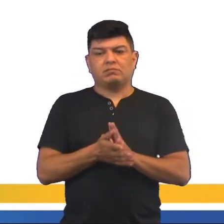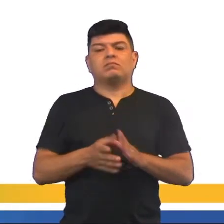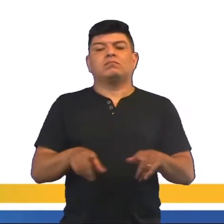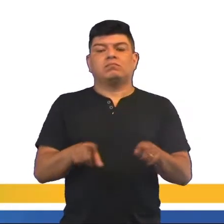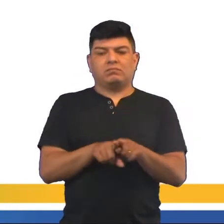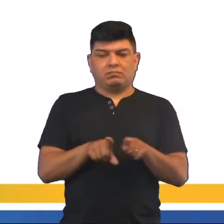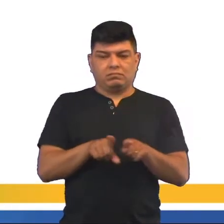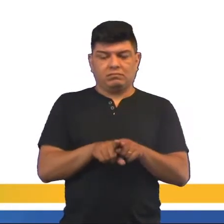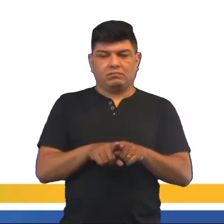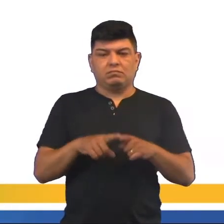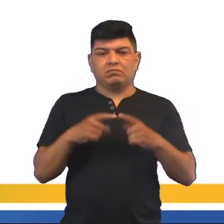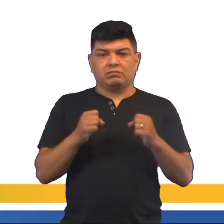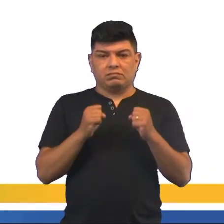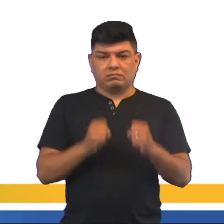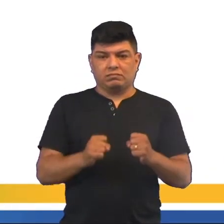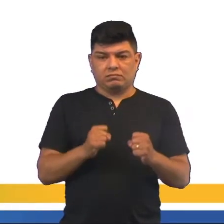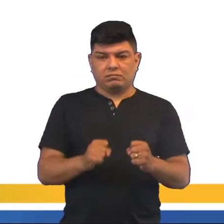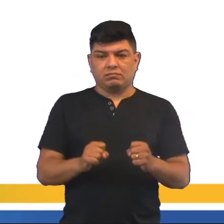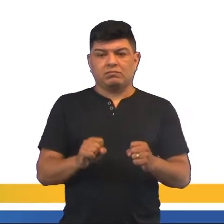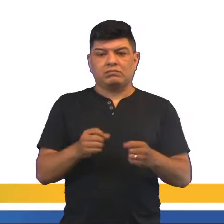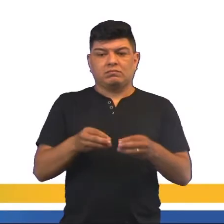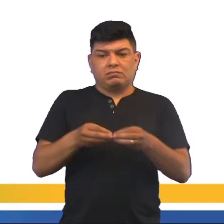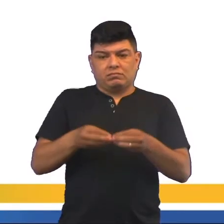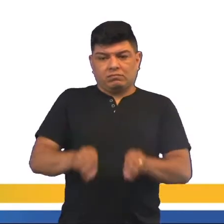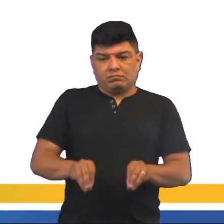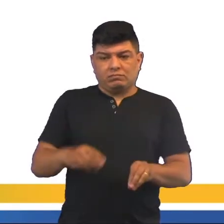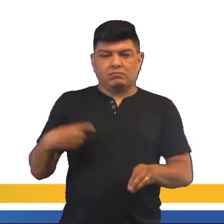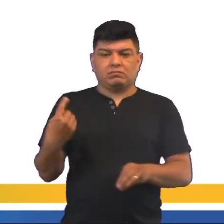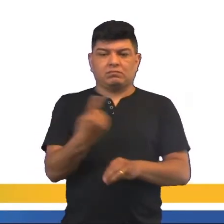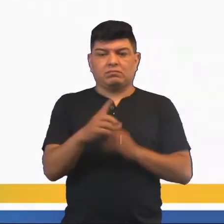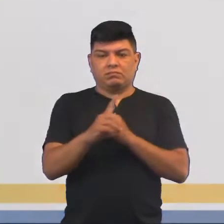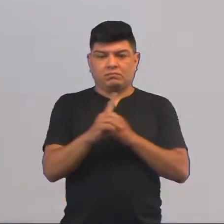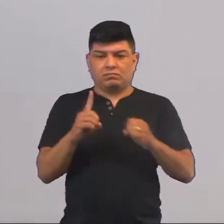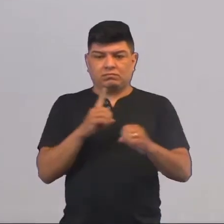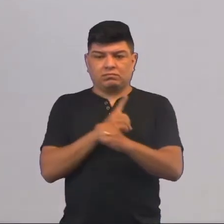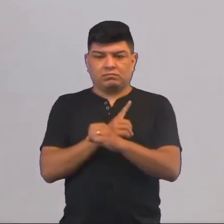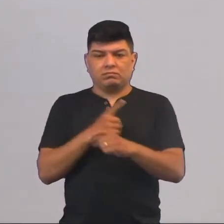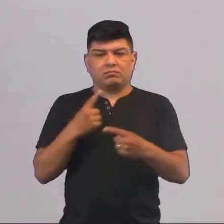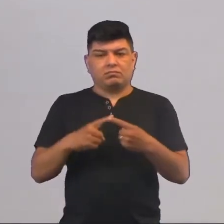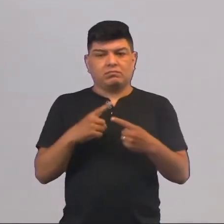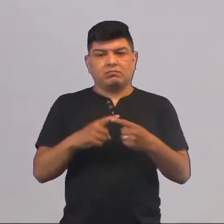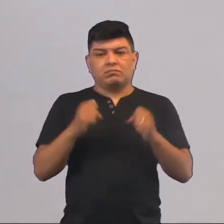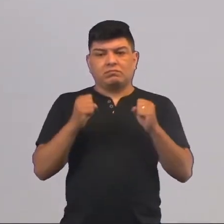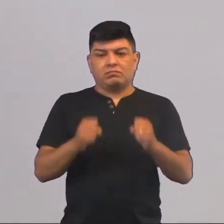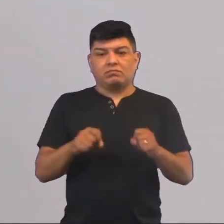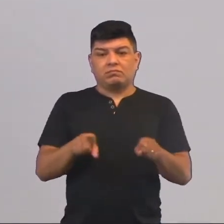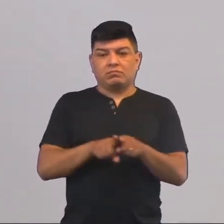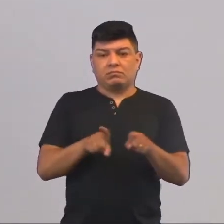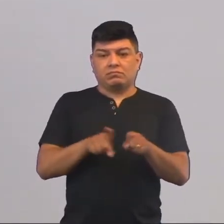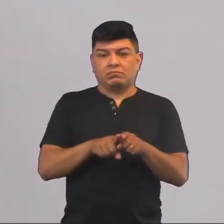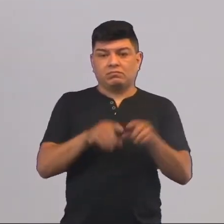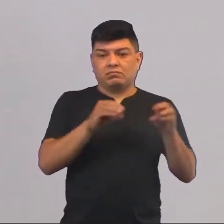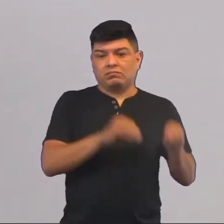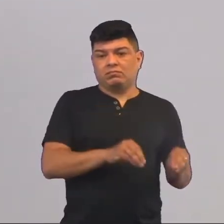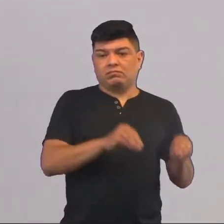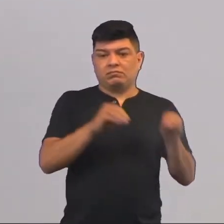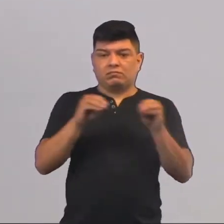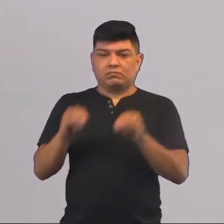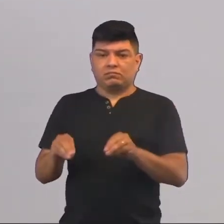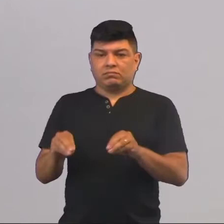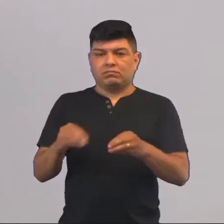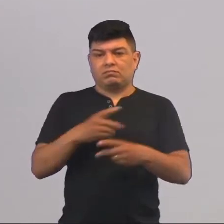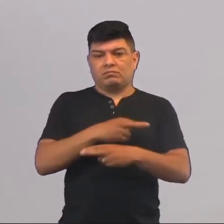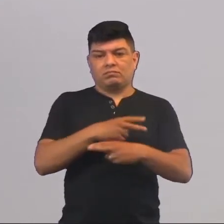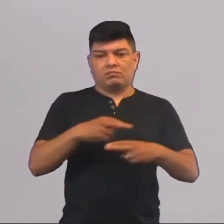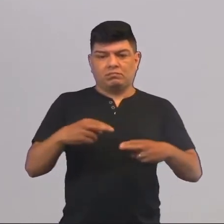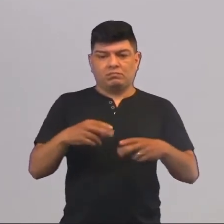muito grande, o que pode causar consequências para toda a sociedade, porque pode levar até mesmo à migração de